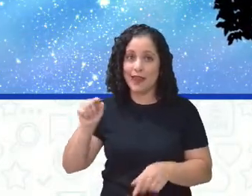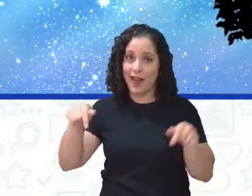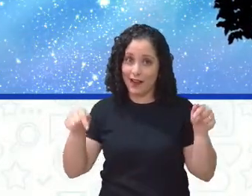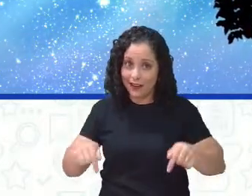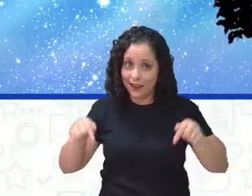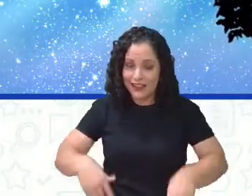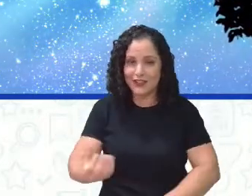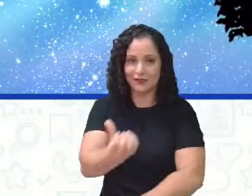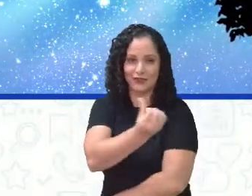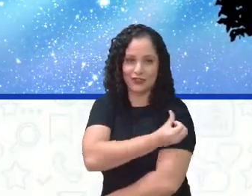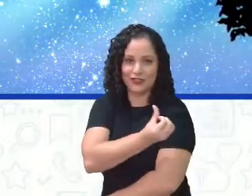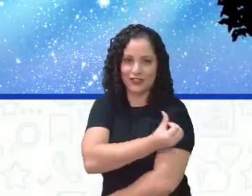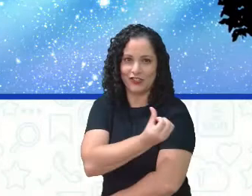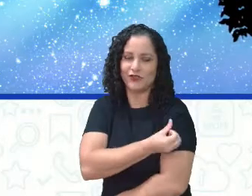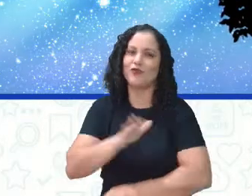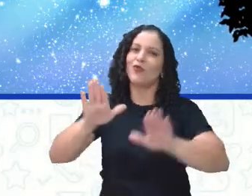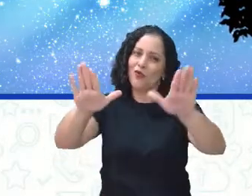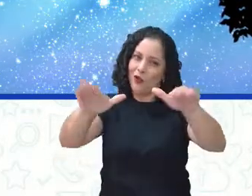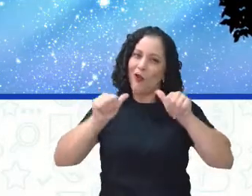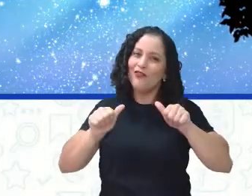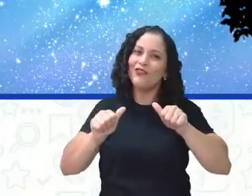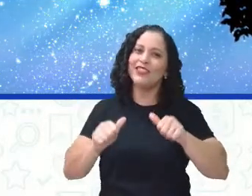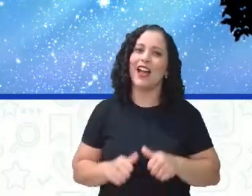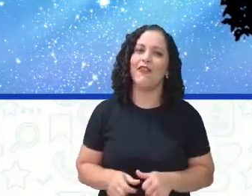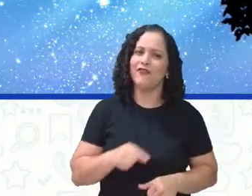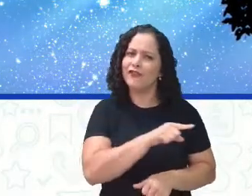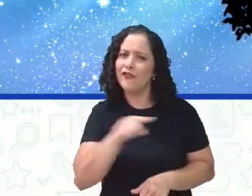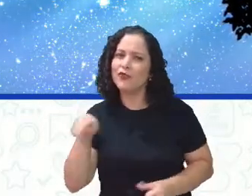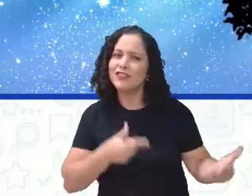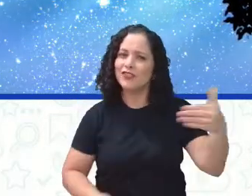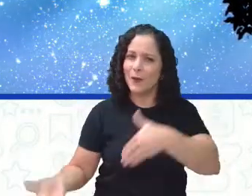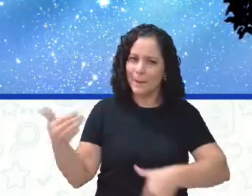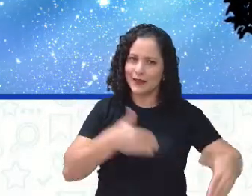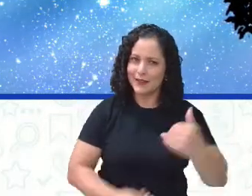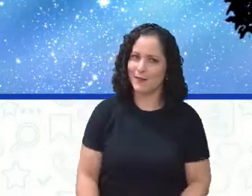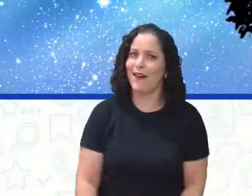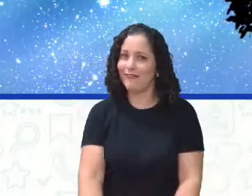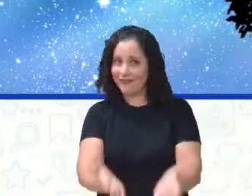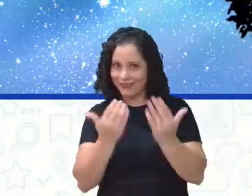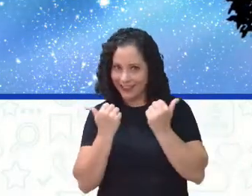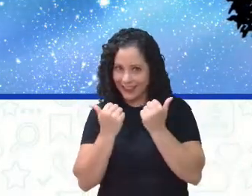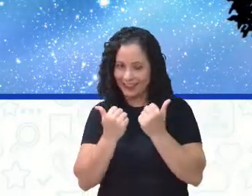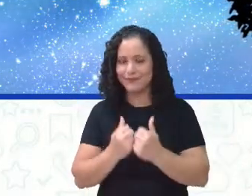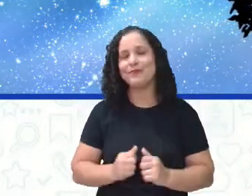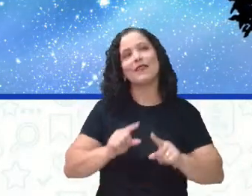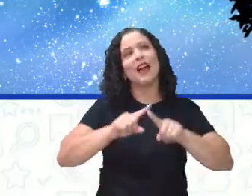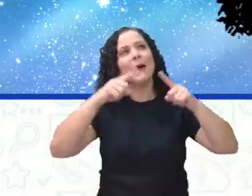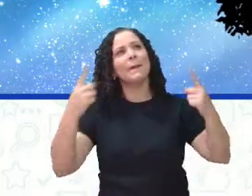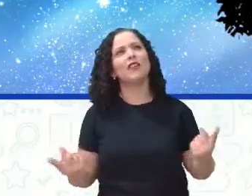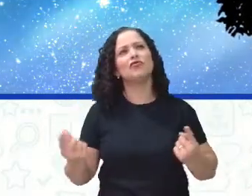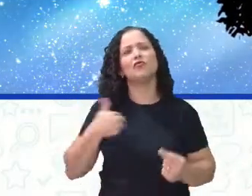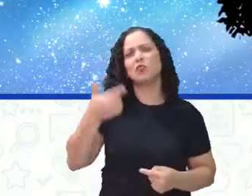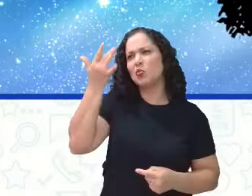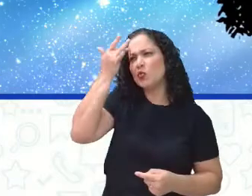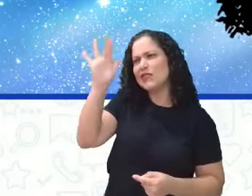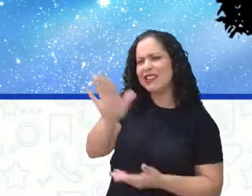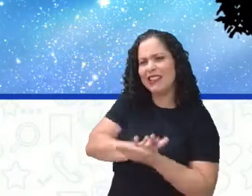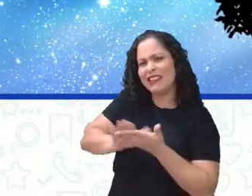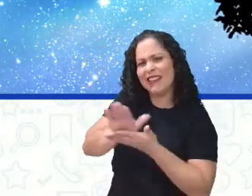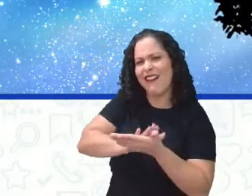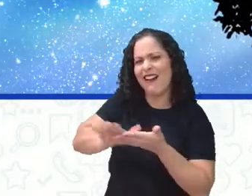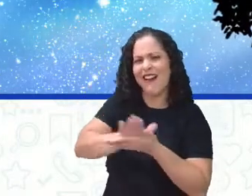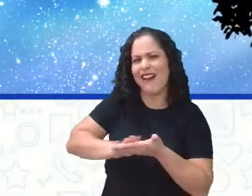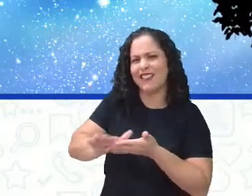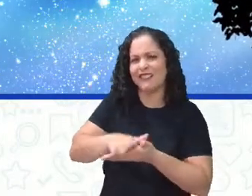ano, esse convite, né? Que tal participar de um clube de astronomia? Ah, professora, eu não sei muita coisa de